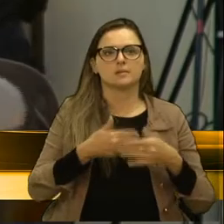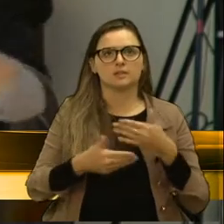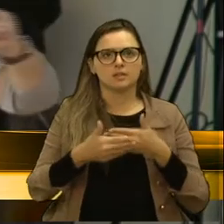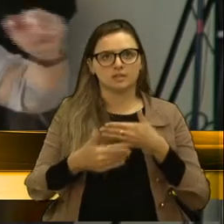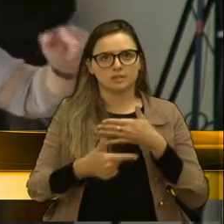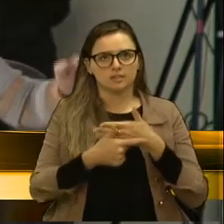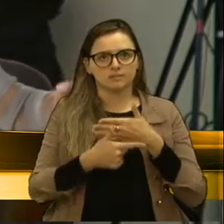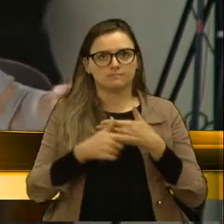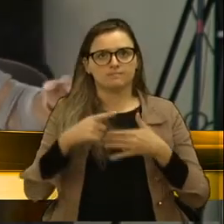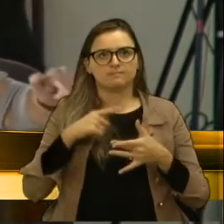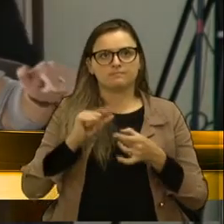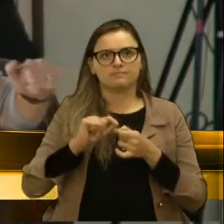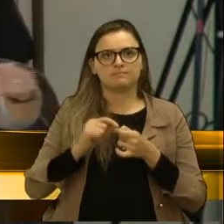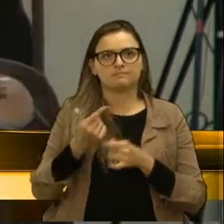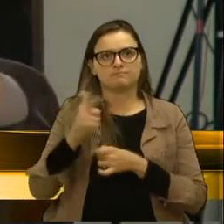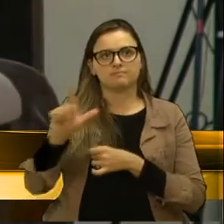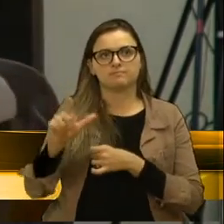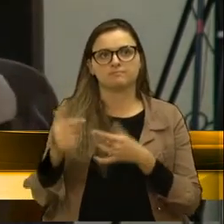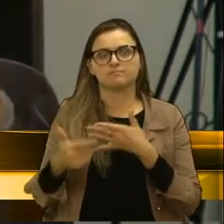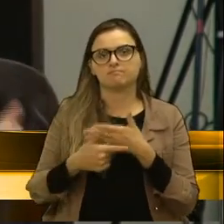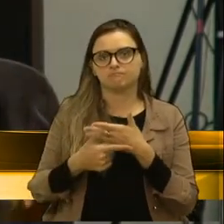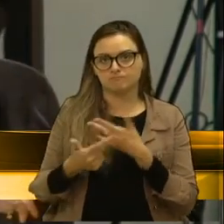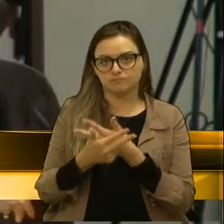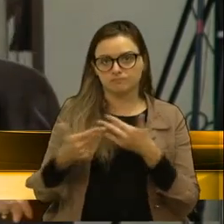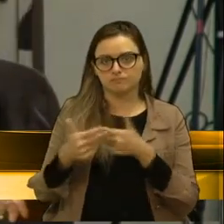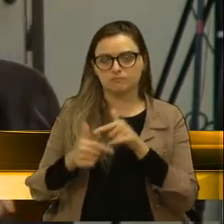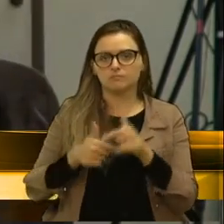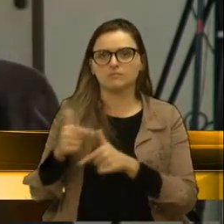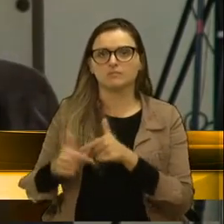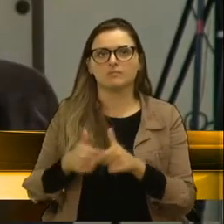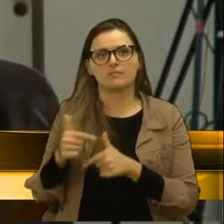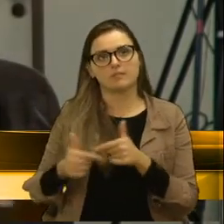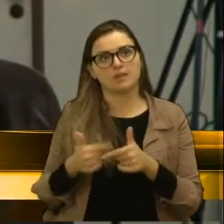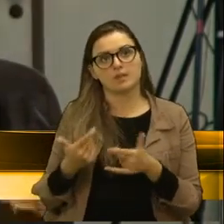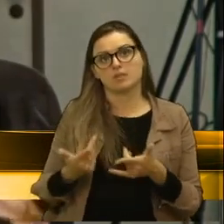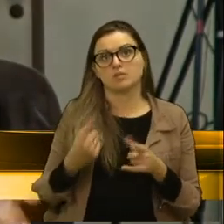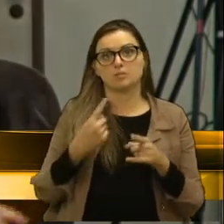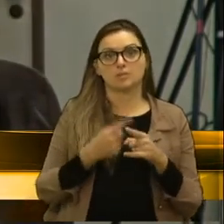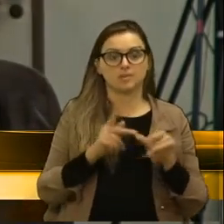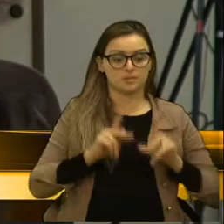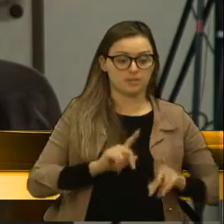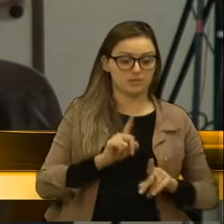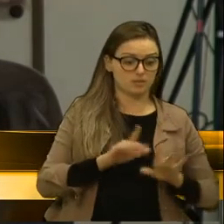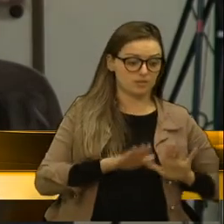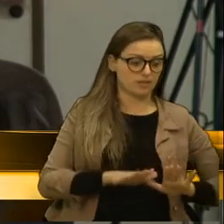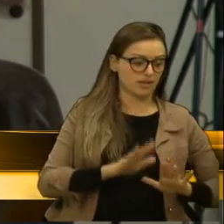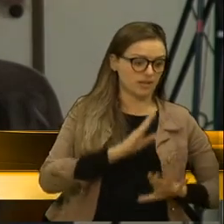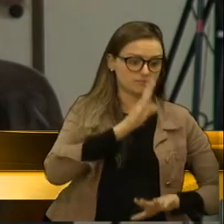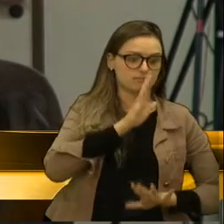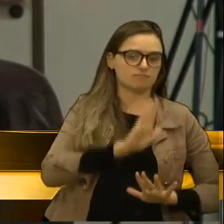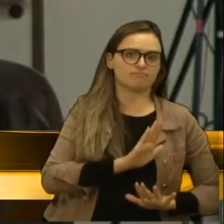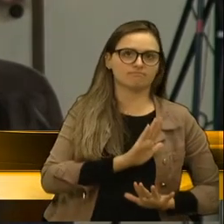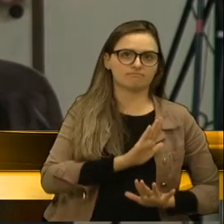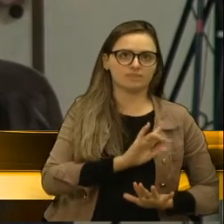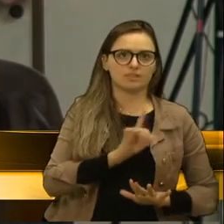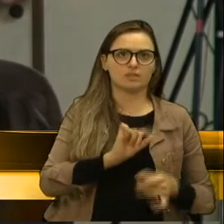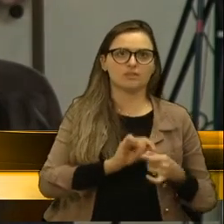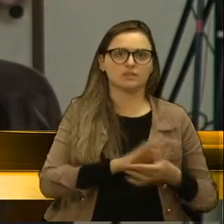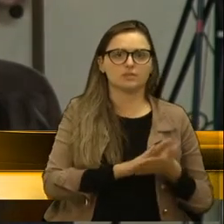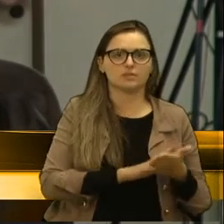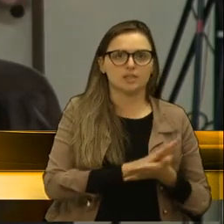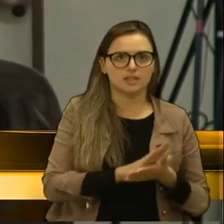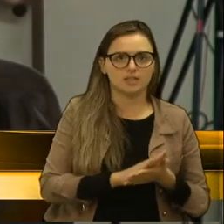fizessem outras coisas, né, do que eles estavam fazendo, para as pessoas não ficarem lá sem fazer nada. E aí encontra